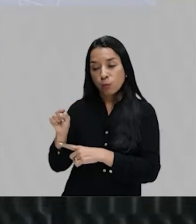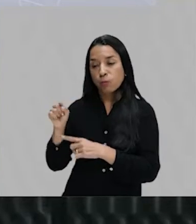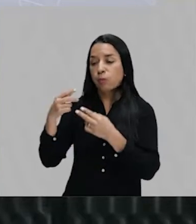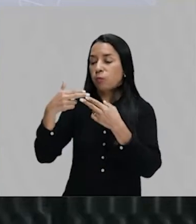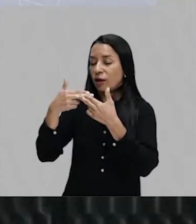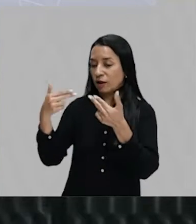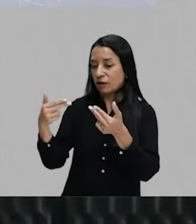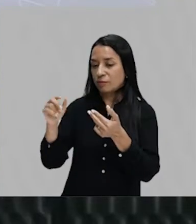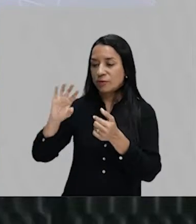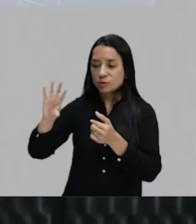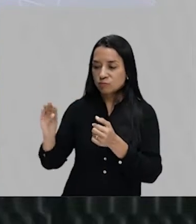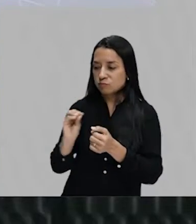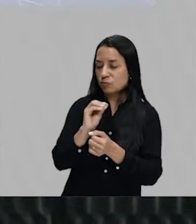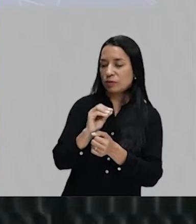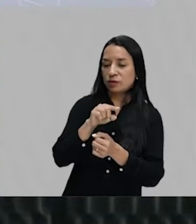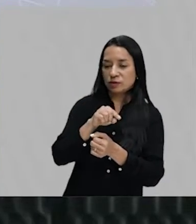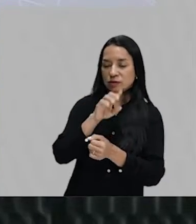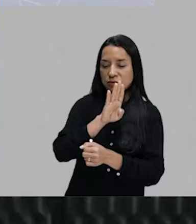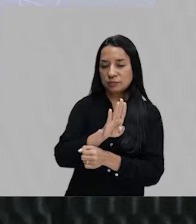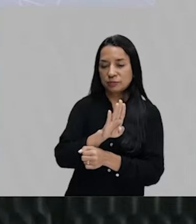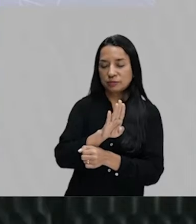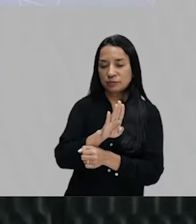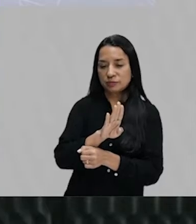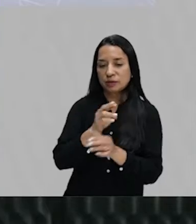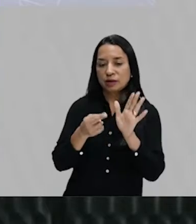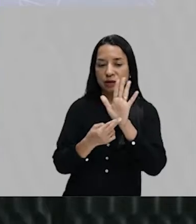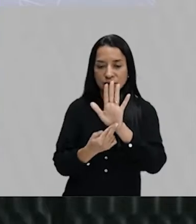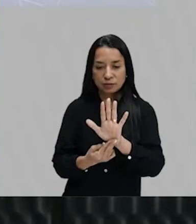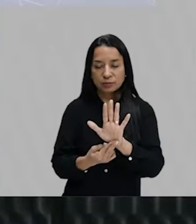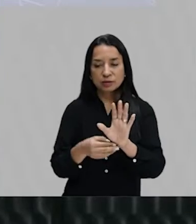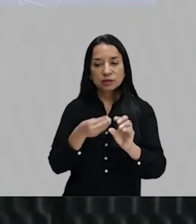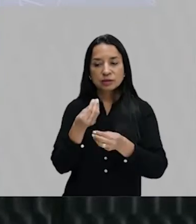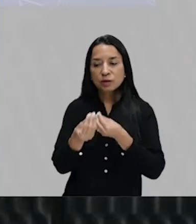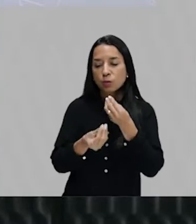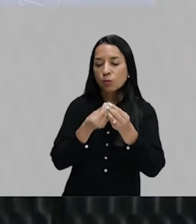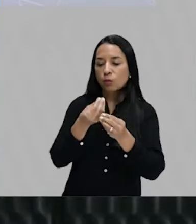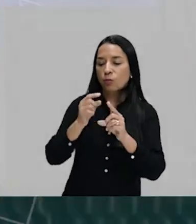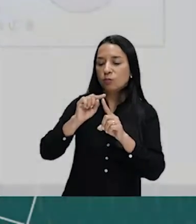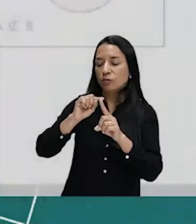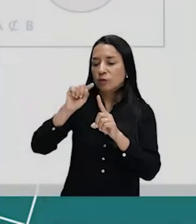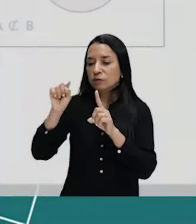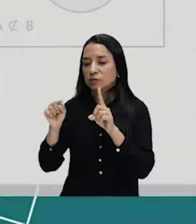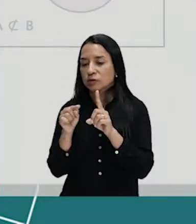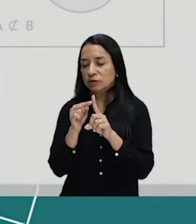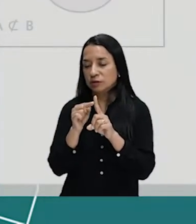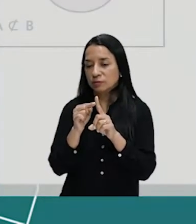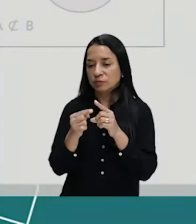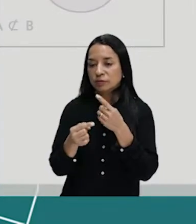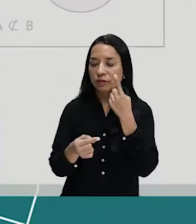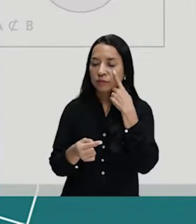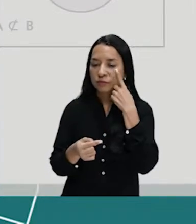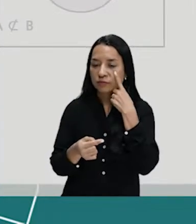vai ser elemento de b eu represento isso também na formato de diagrama Note que aqui eu tenho dois